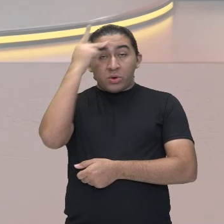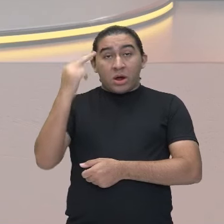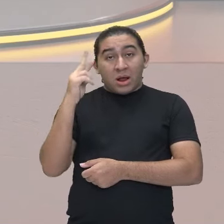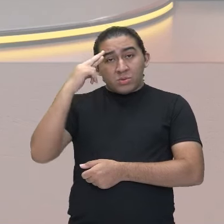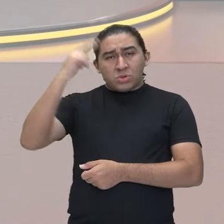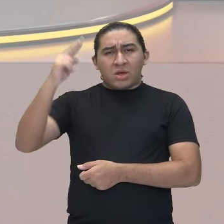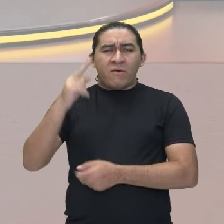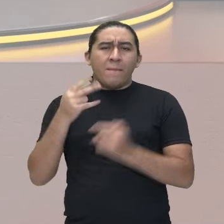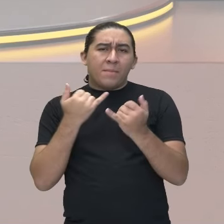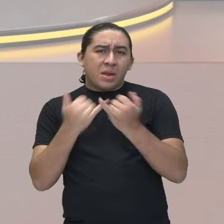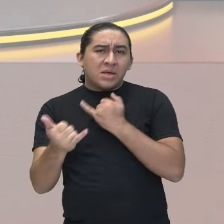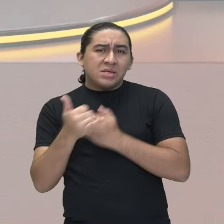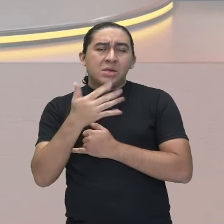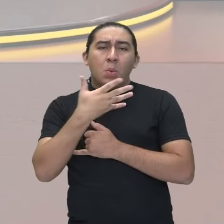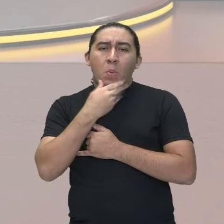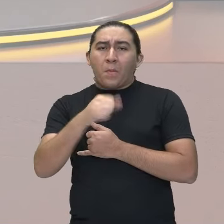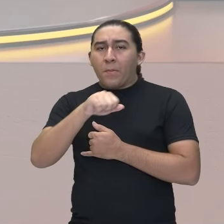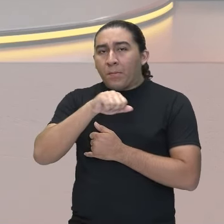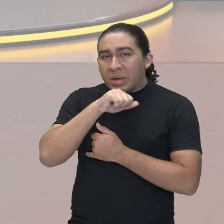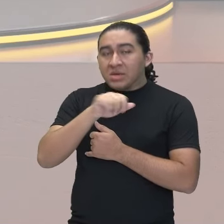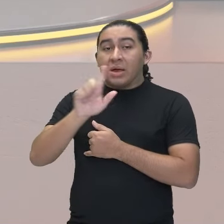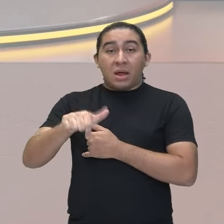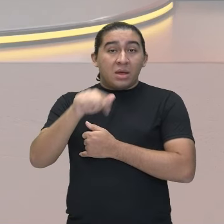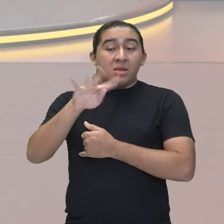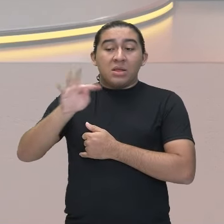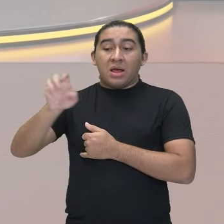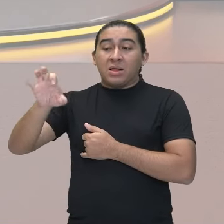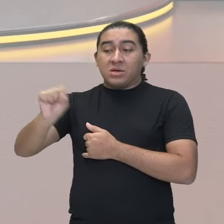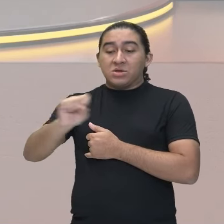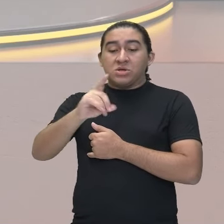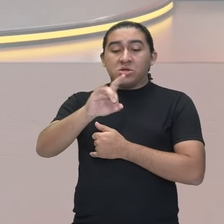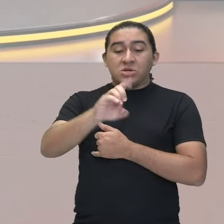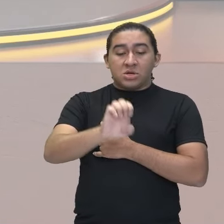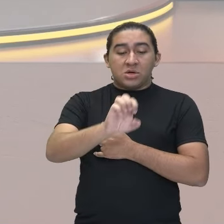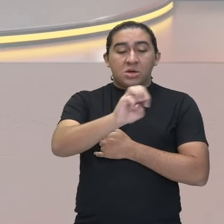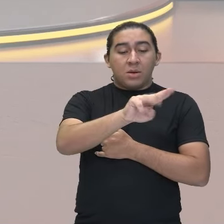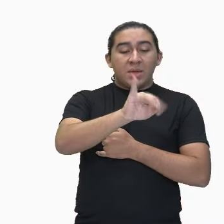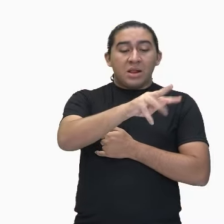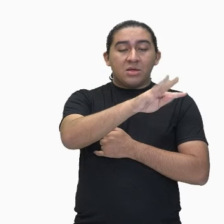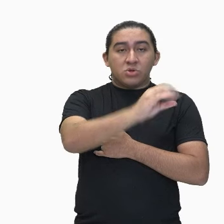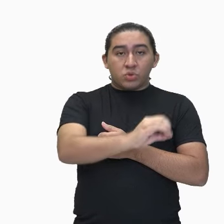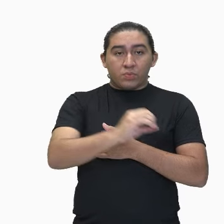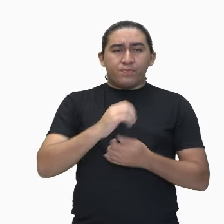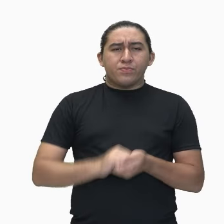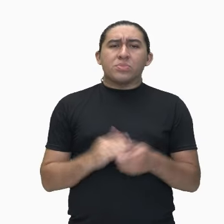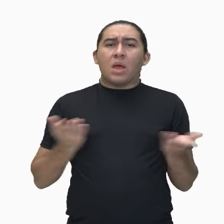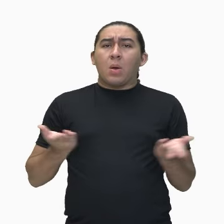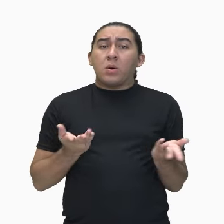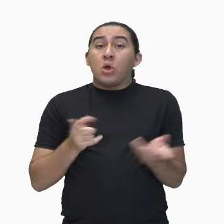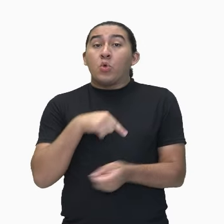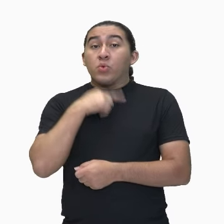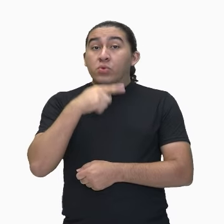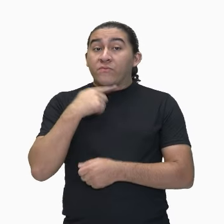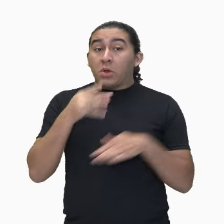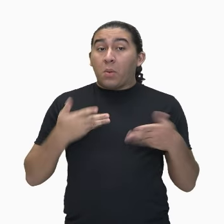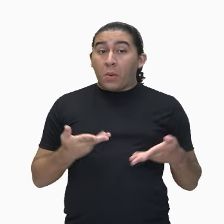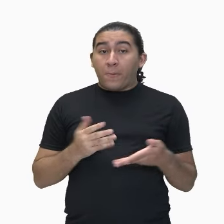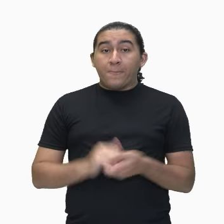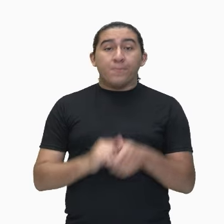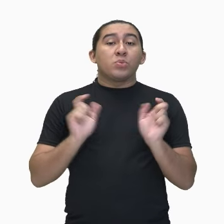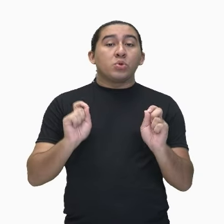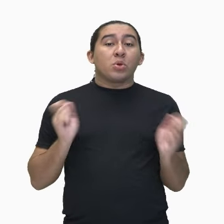é Tales de Mileto, tá bom? Agora nós temos uma dúvida, a dúvida justamente é essa. O que